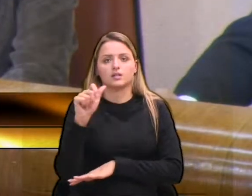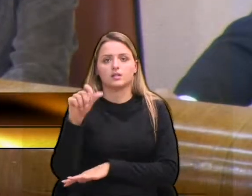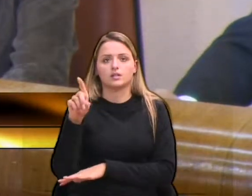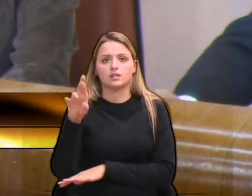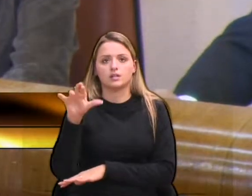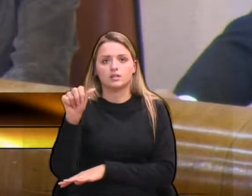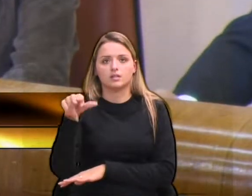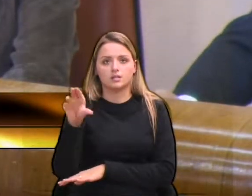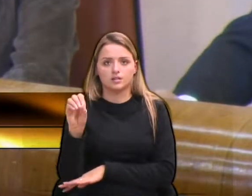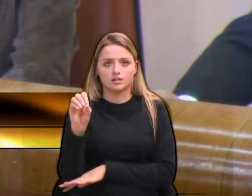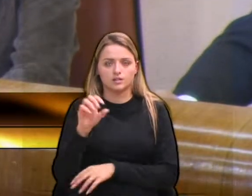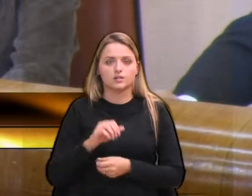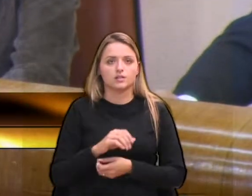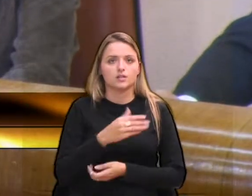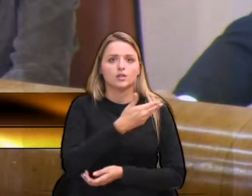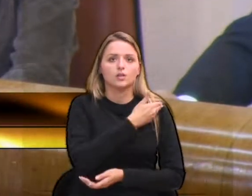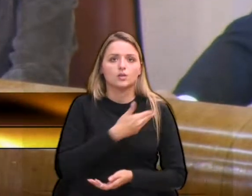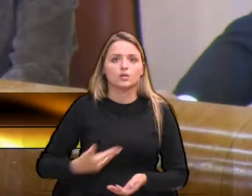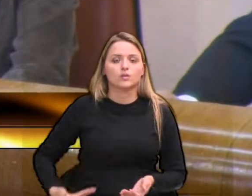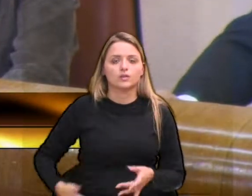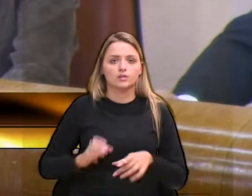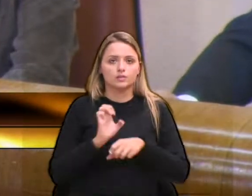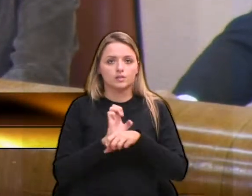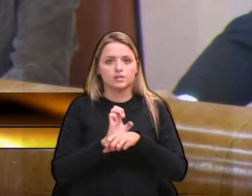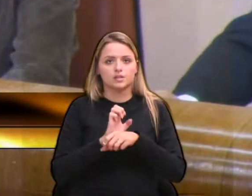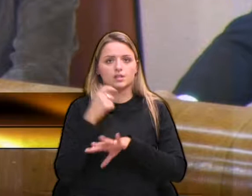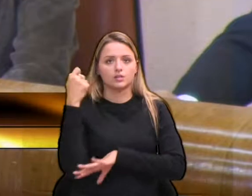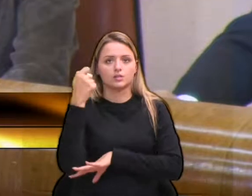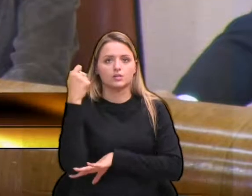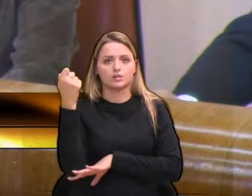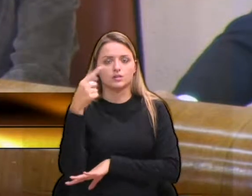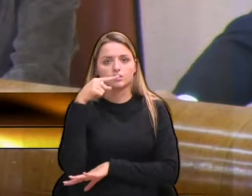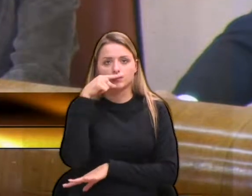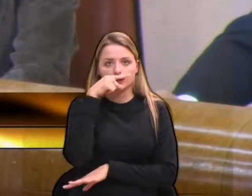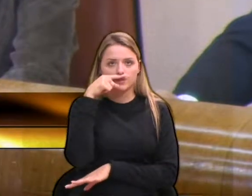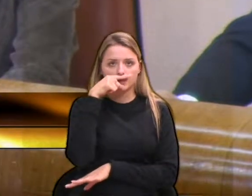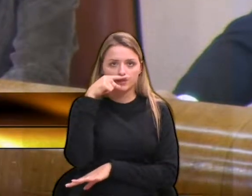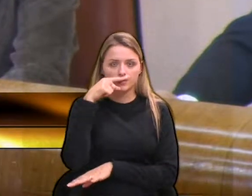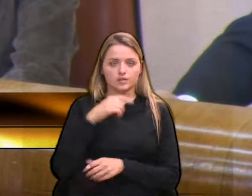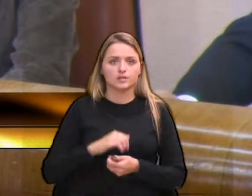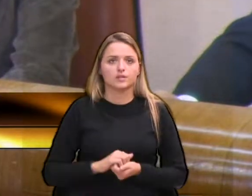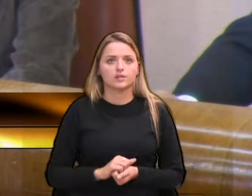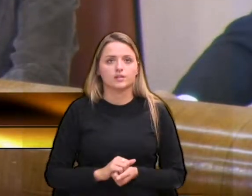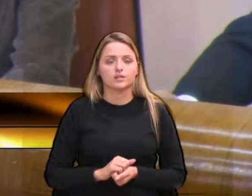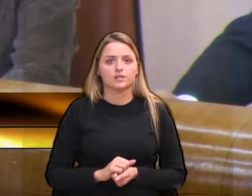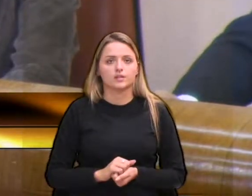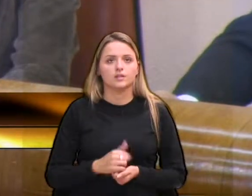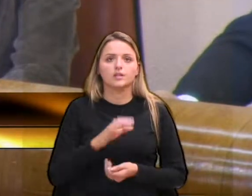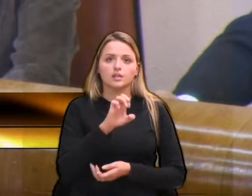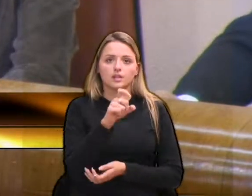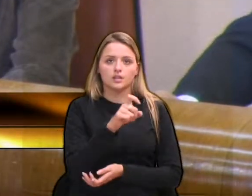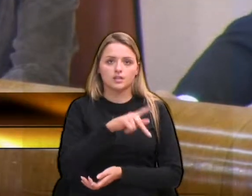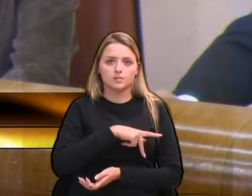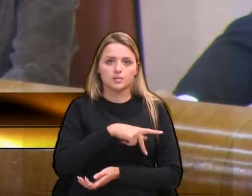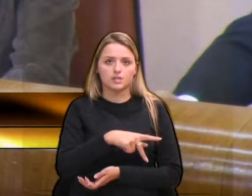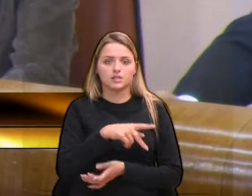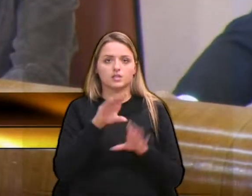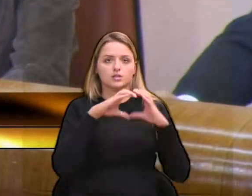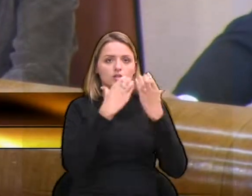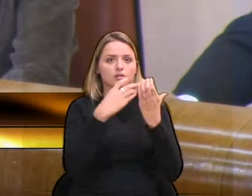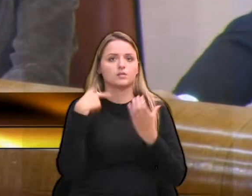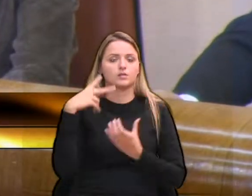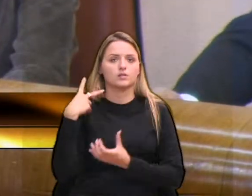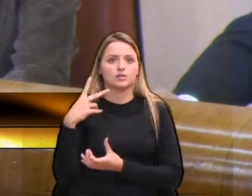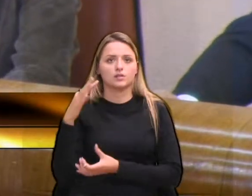Adriano Pistori. Governador do Estado do Rio Grande do Sul, senhor José Ivo Sartori. E ex-presidente da Câmara de Vereadores,